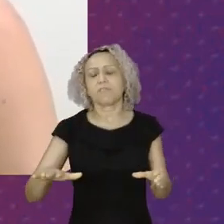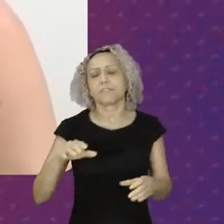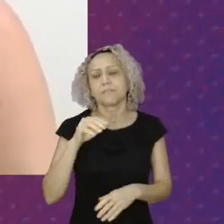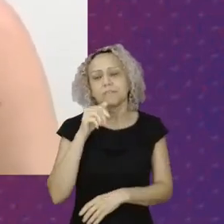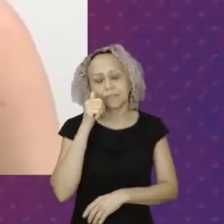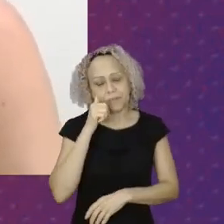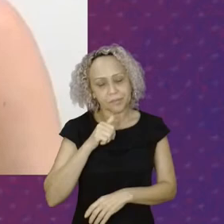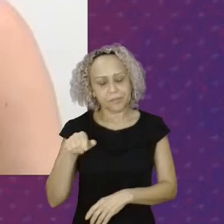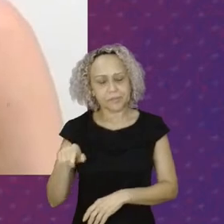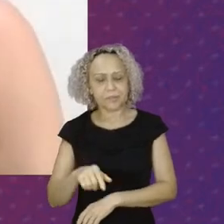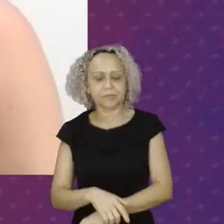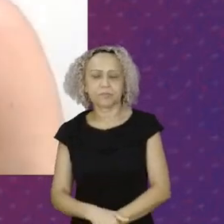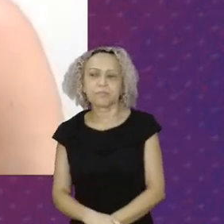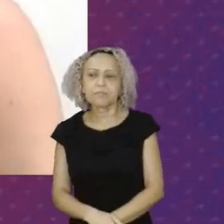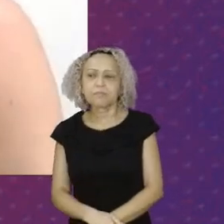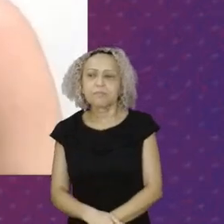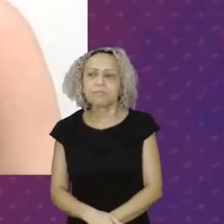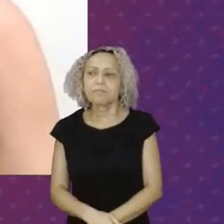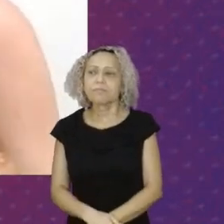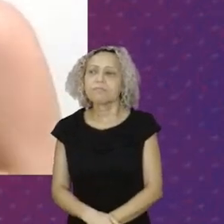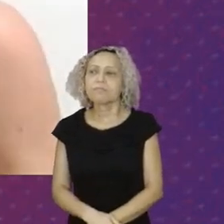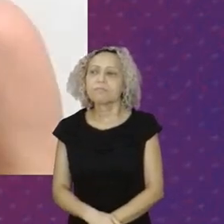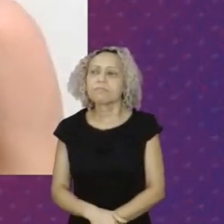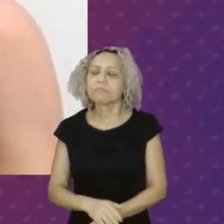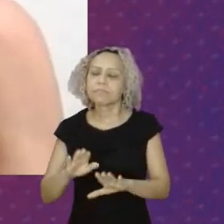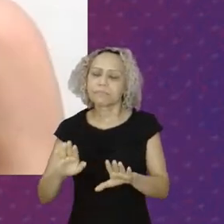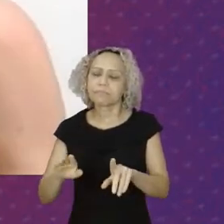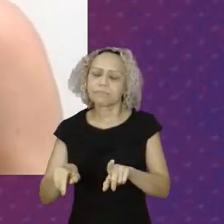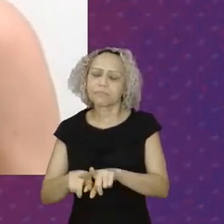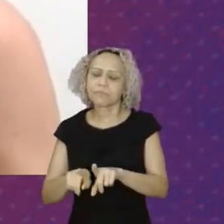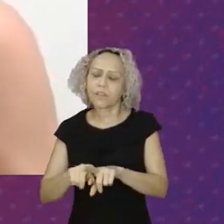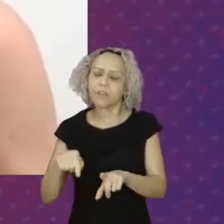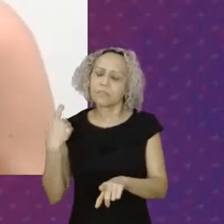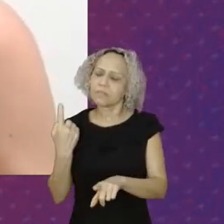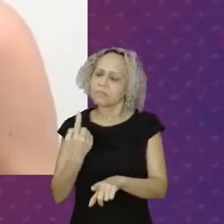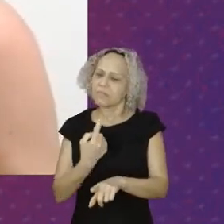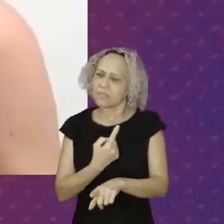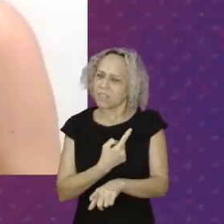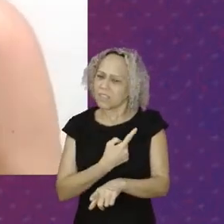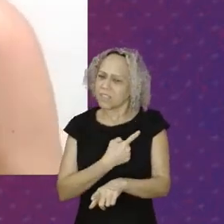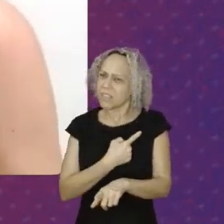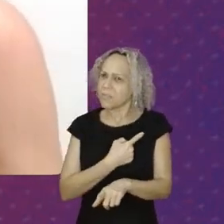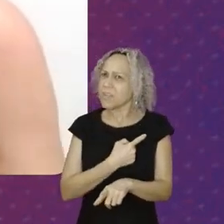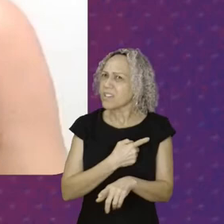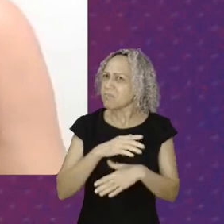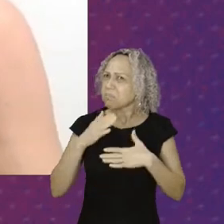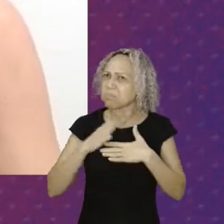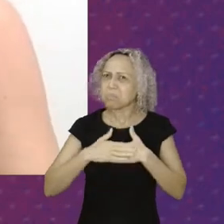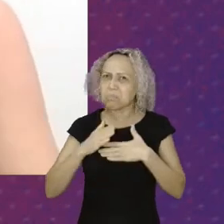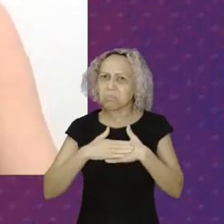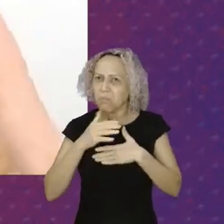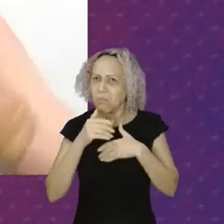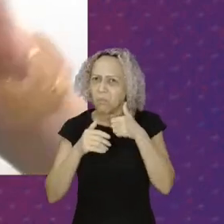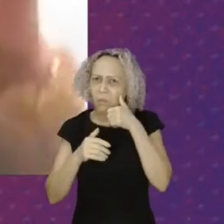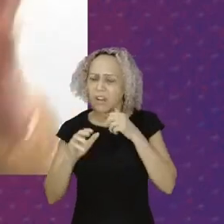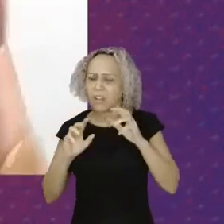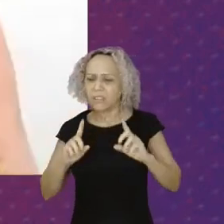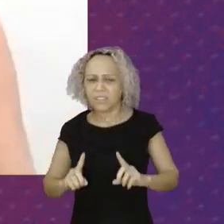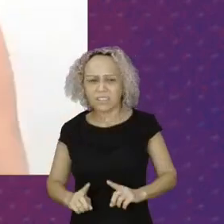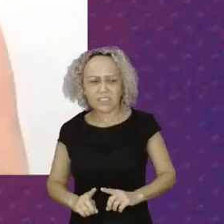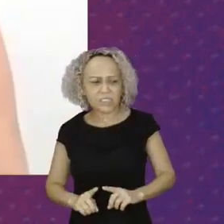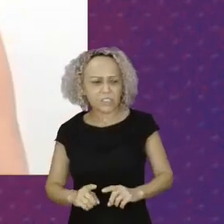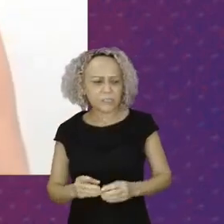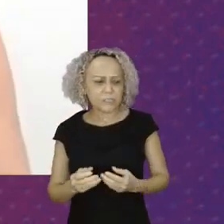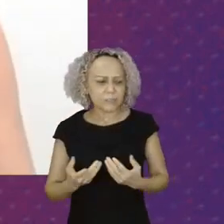ao longo da história, nós também não nos percebemos lá. Por quê? Porque pessoa